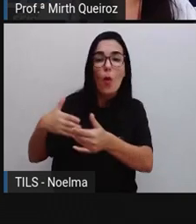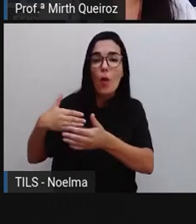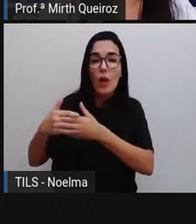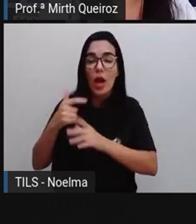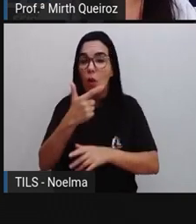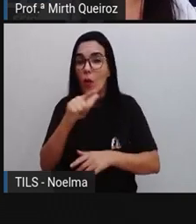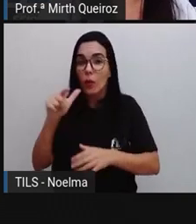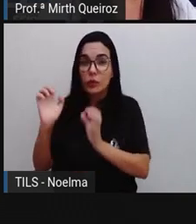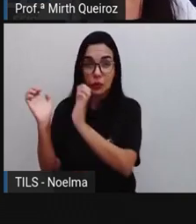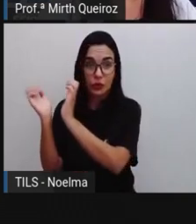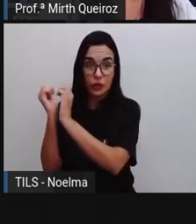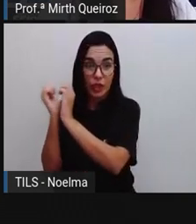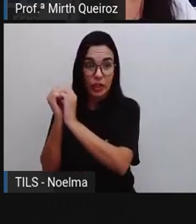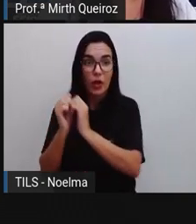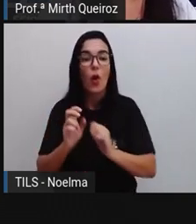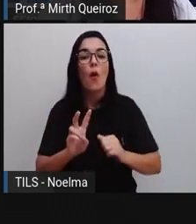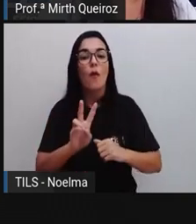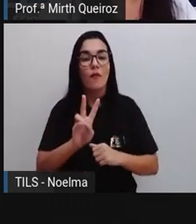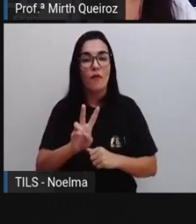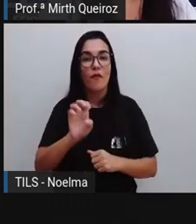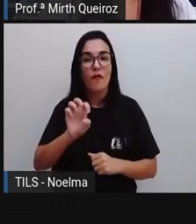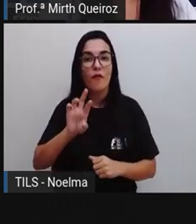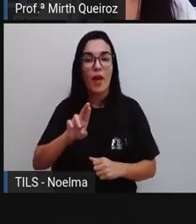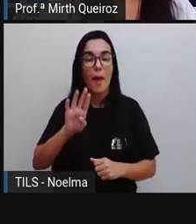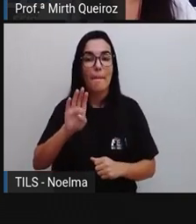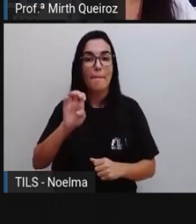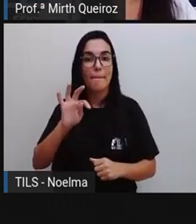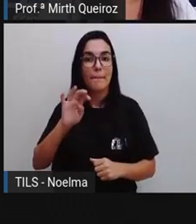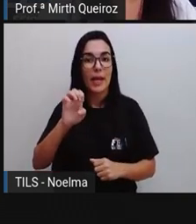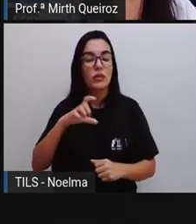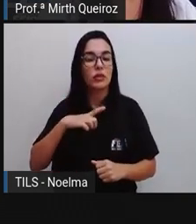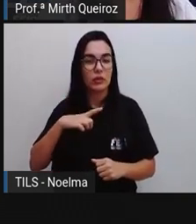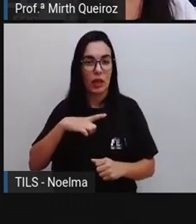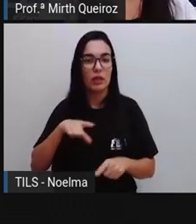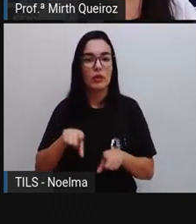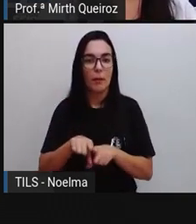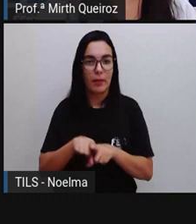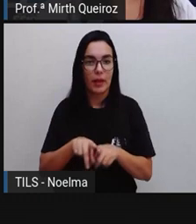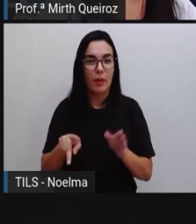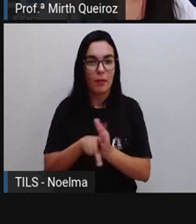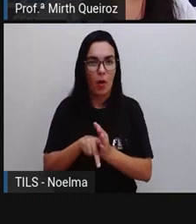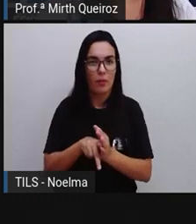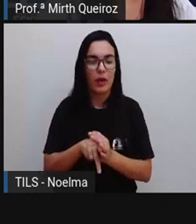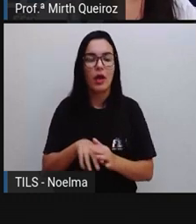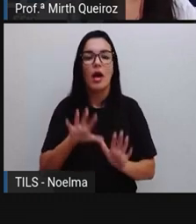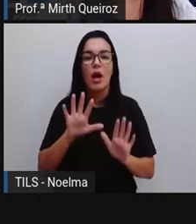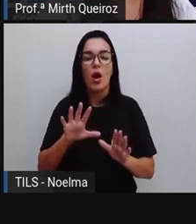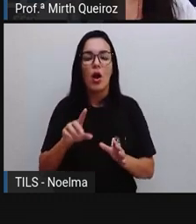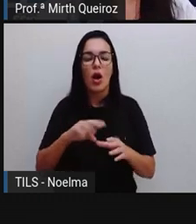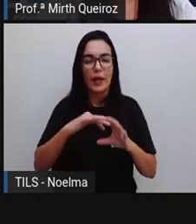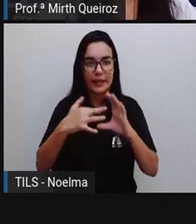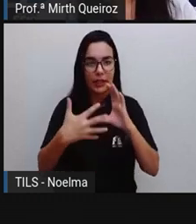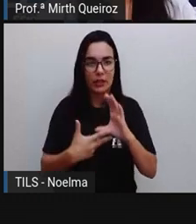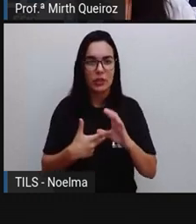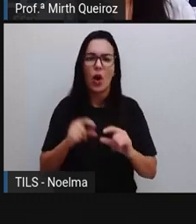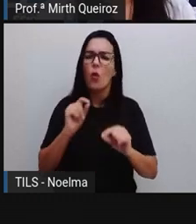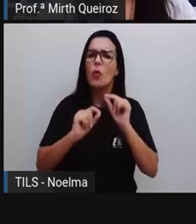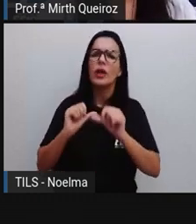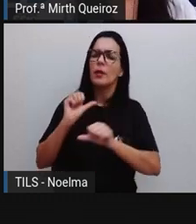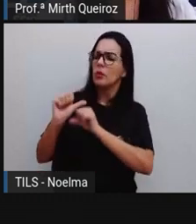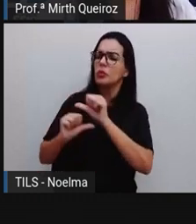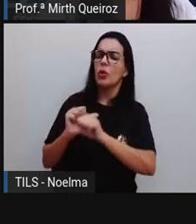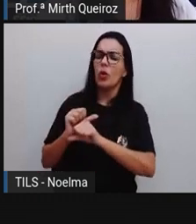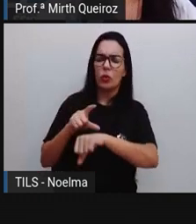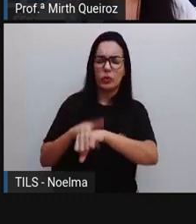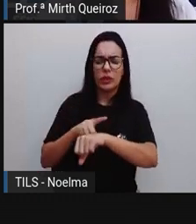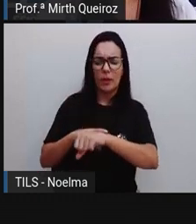próprias características. E a gente vai estudar sobre essas características. E o que mudou com o passar do tempo e por que mudou?